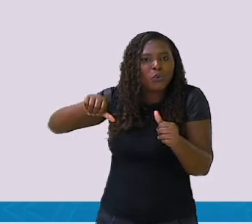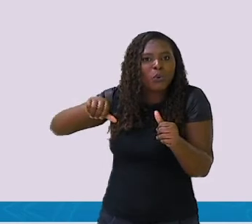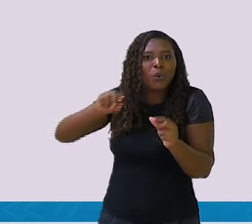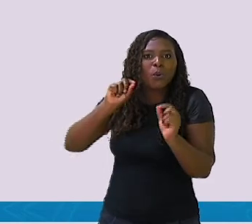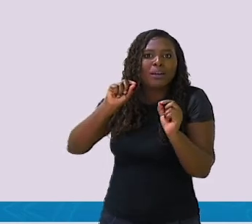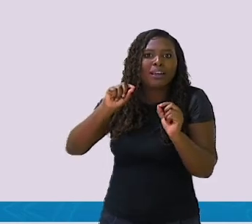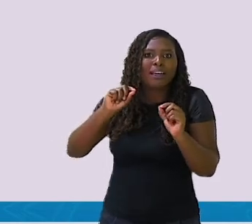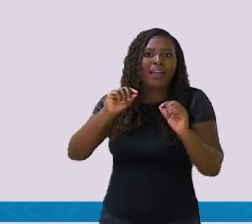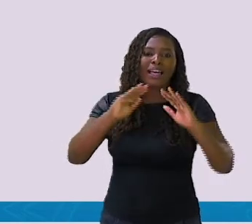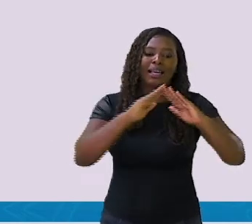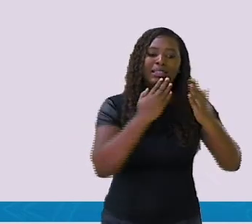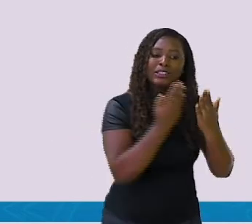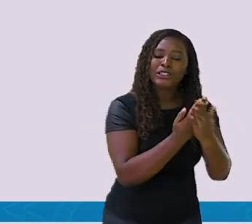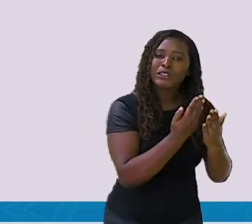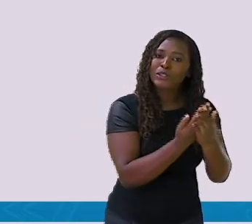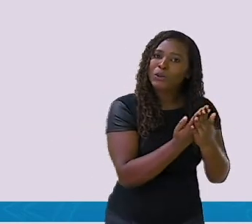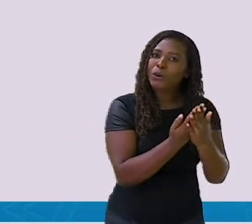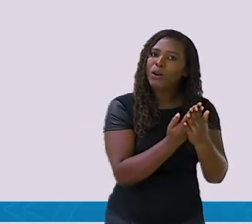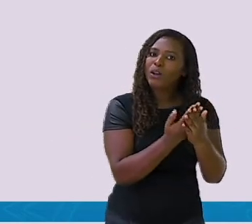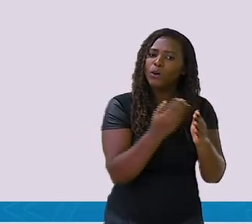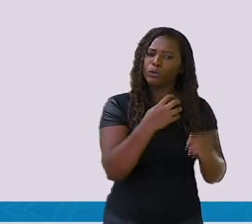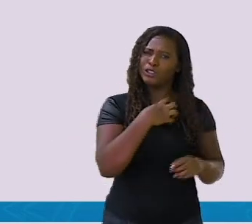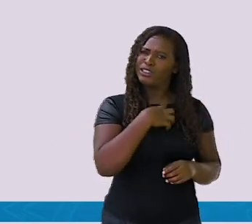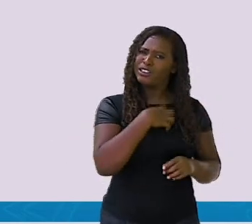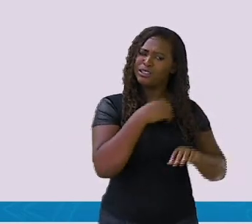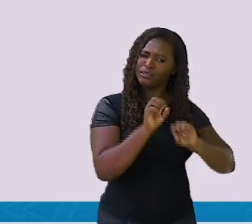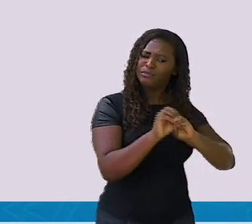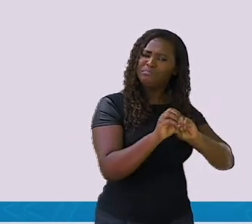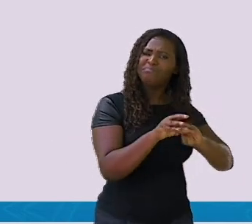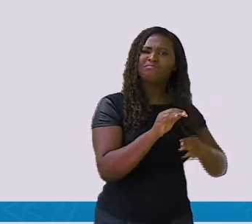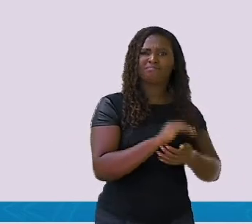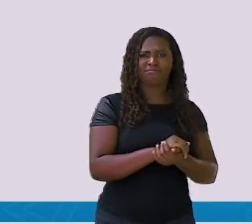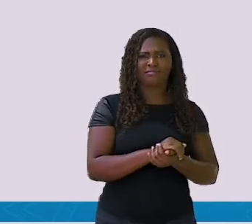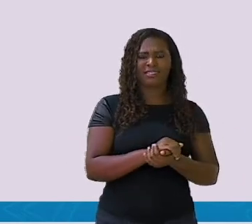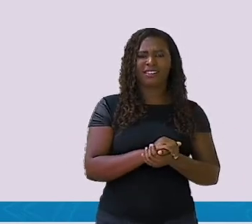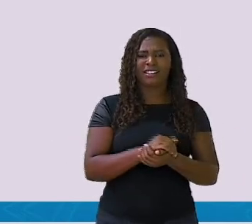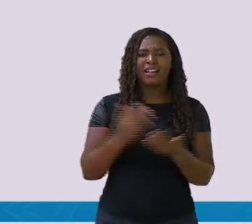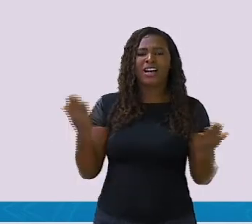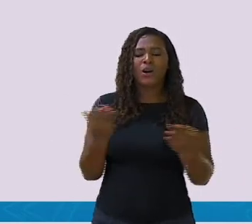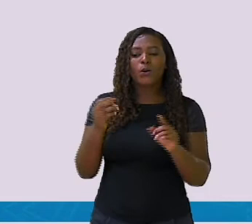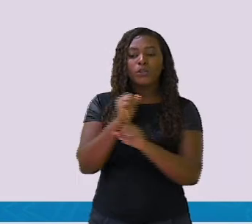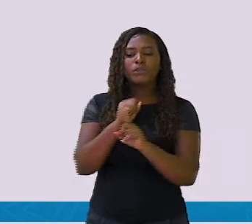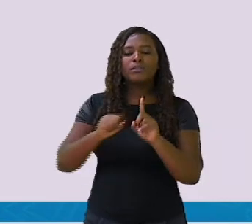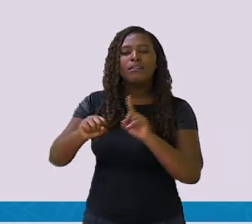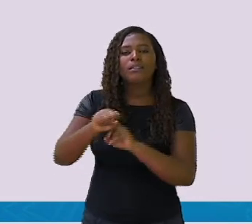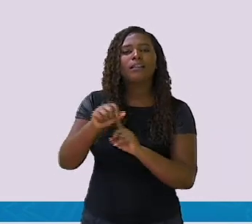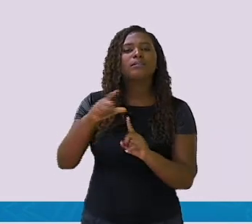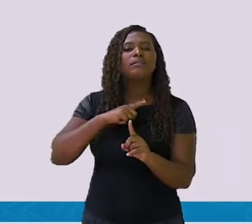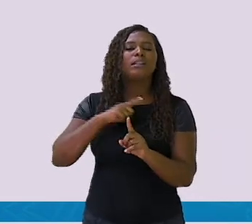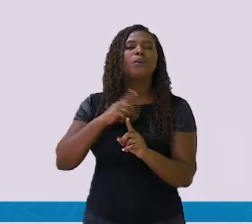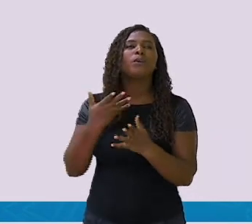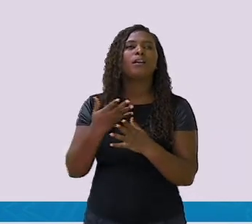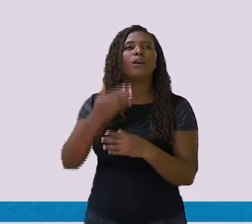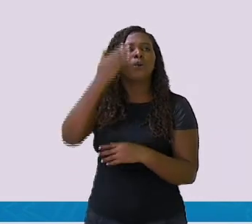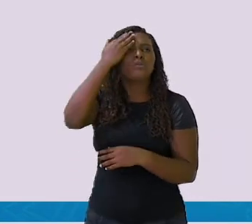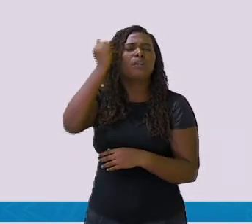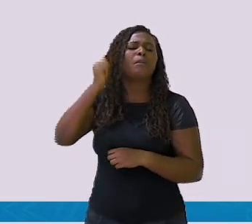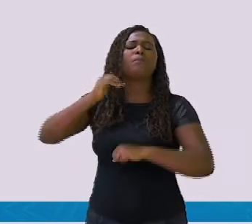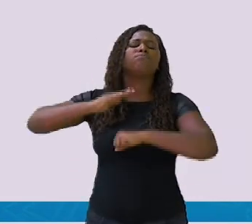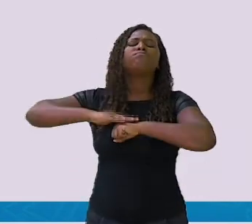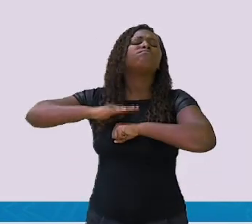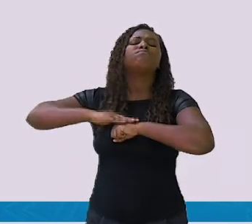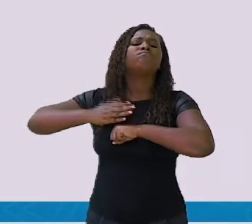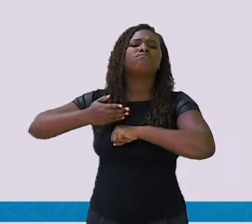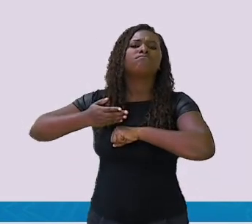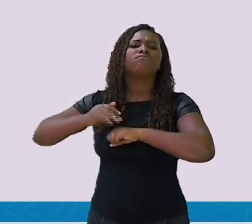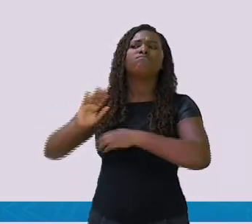escola, né? E a construção de um saber autônomo. O que é isso? Hoje a gente tem professores